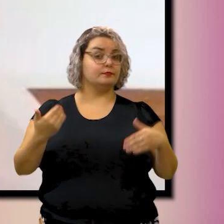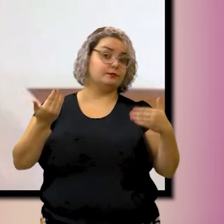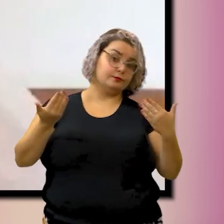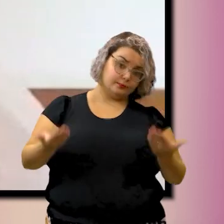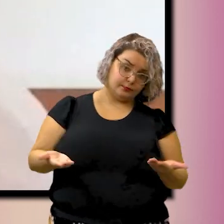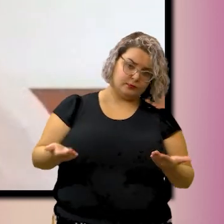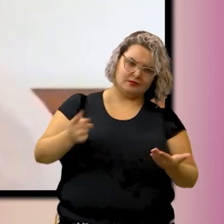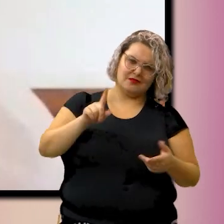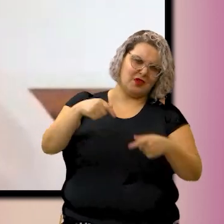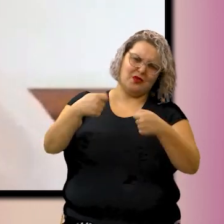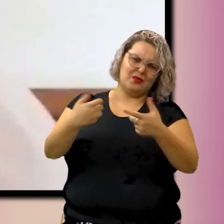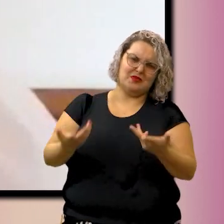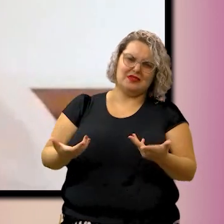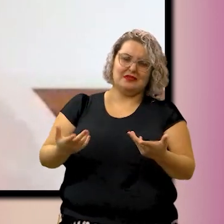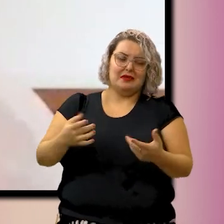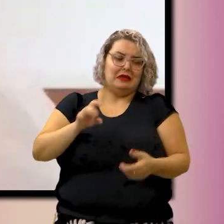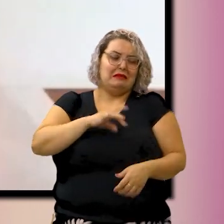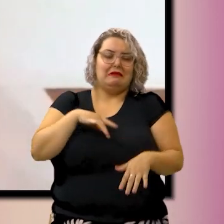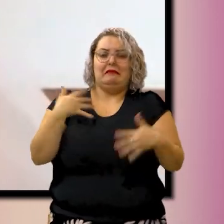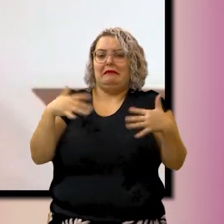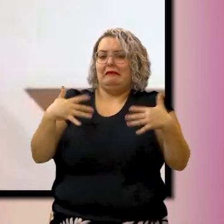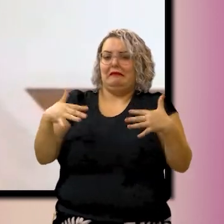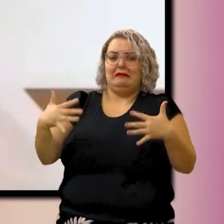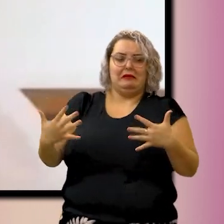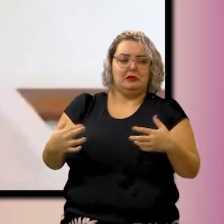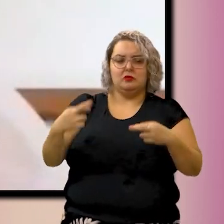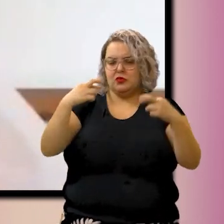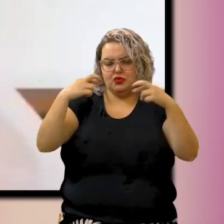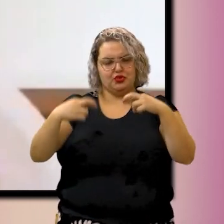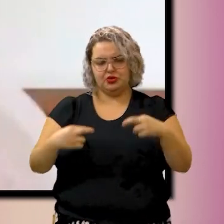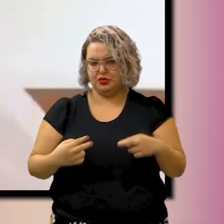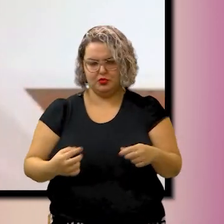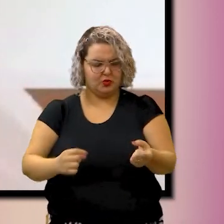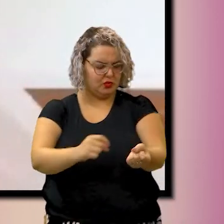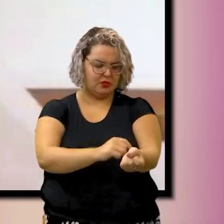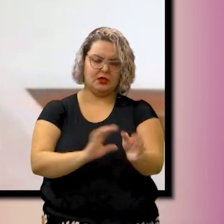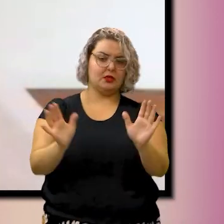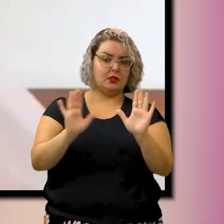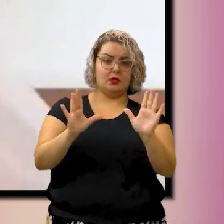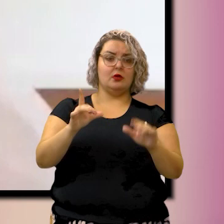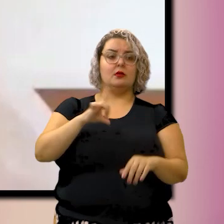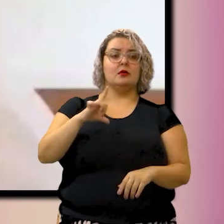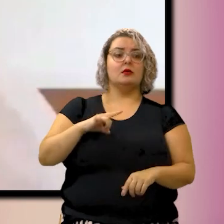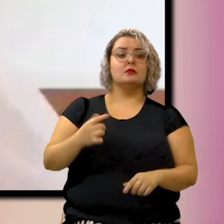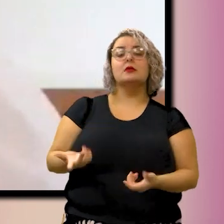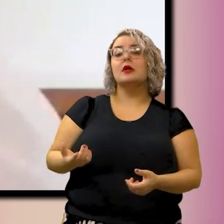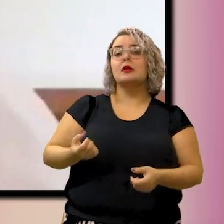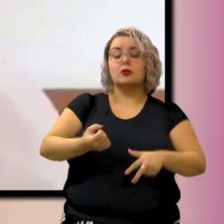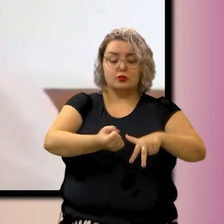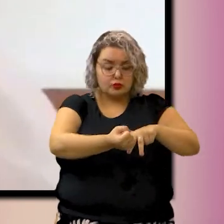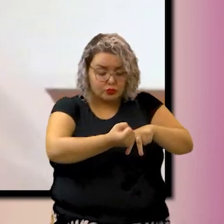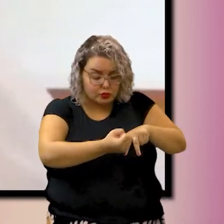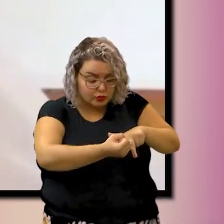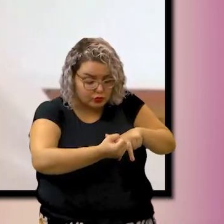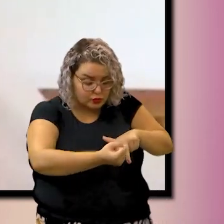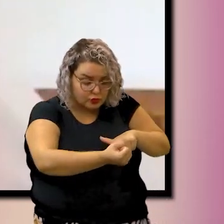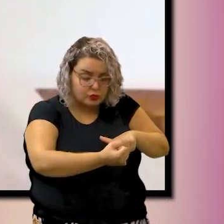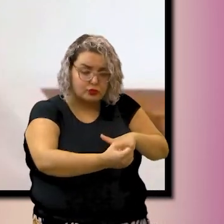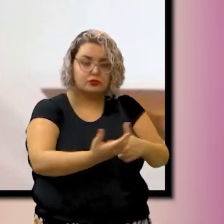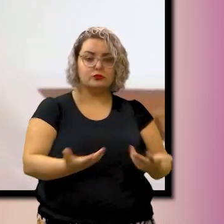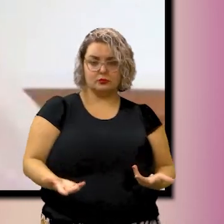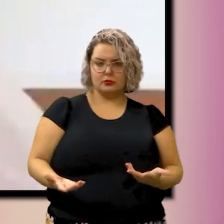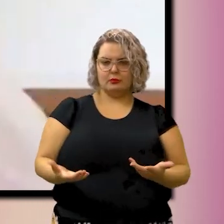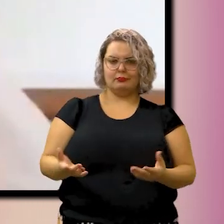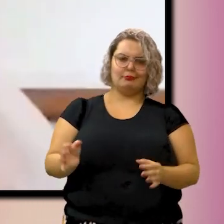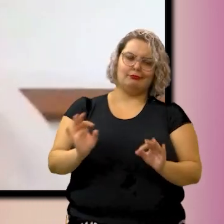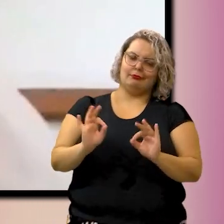prevenir. Então, não precisa ficar receoso com esse check-up vascular, porque a gente tem um exame de ultrassom, que é um